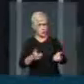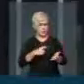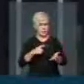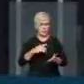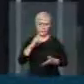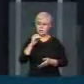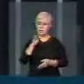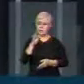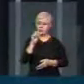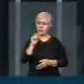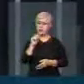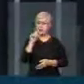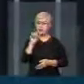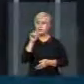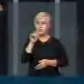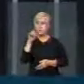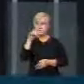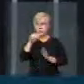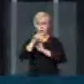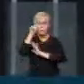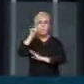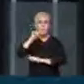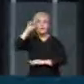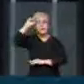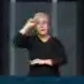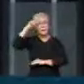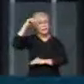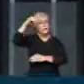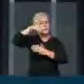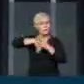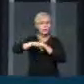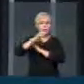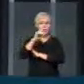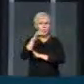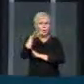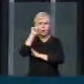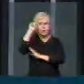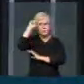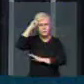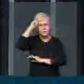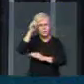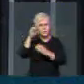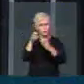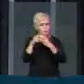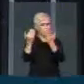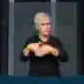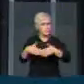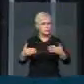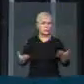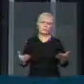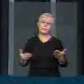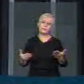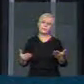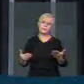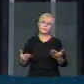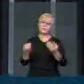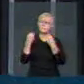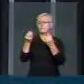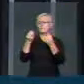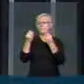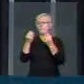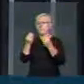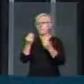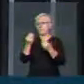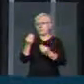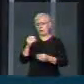gênero para mulher negra na cota dos negros em concurso público. Senhor presidente, nós vivemos num país de